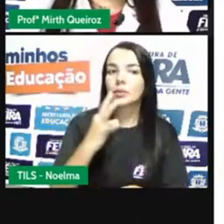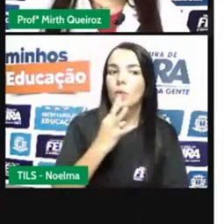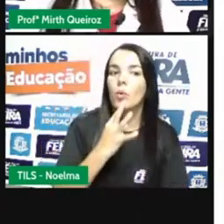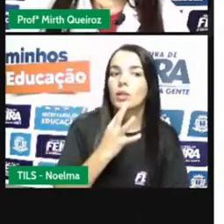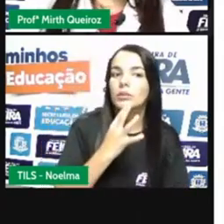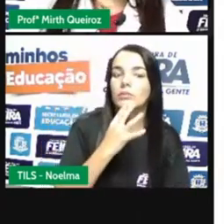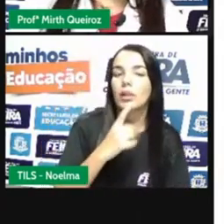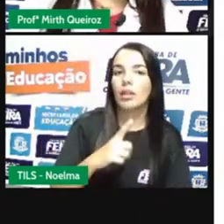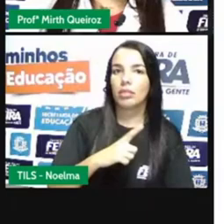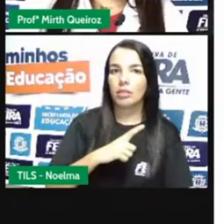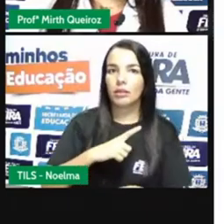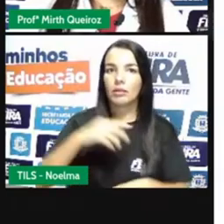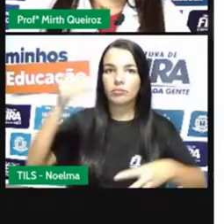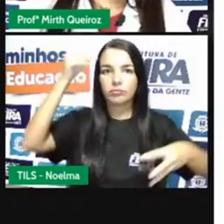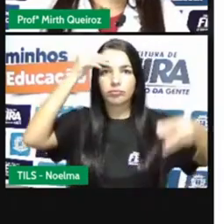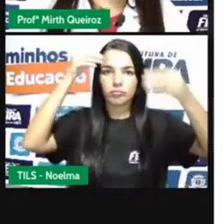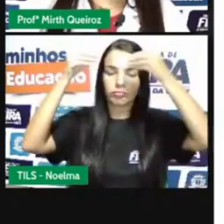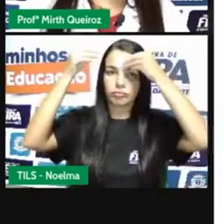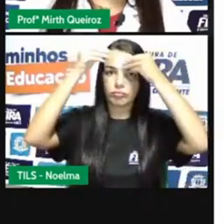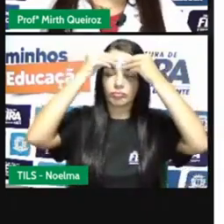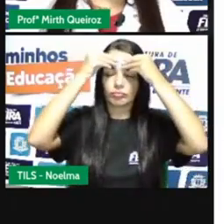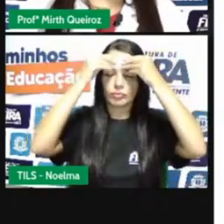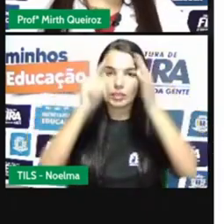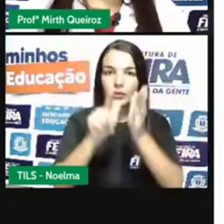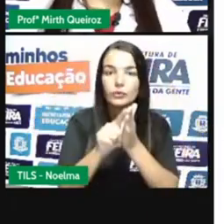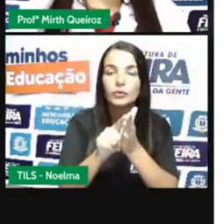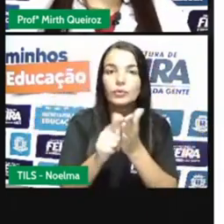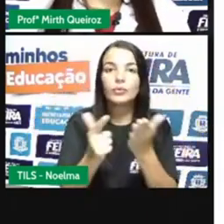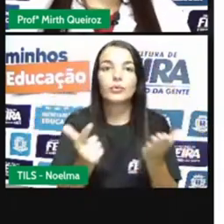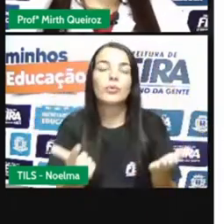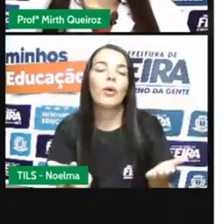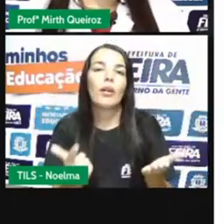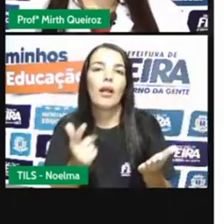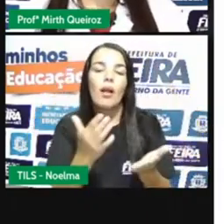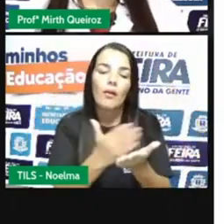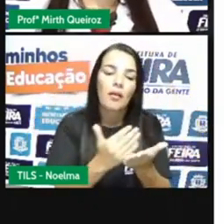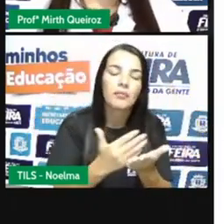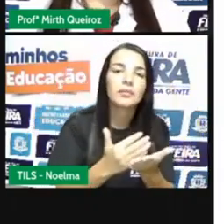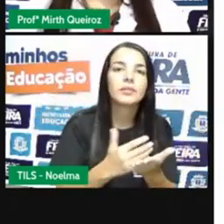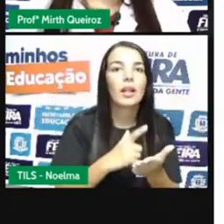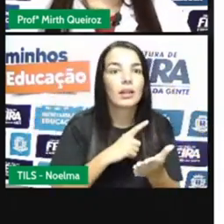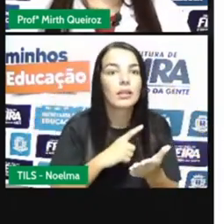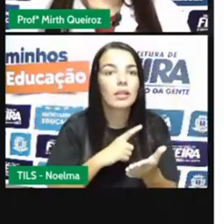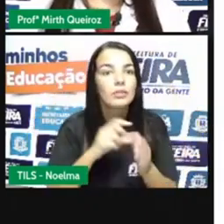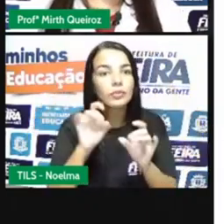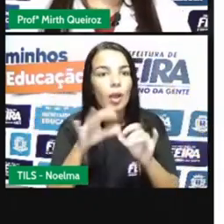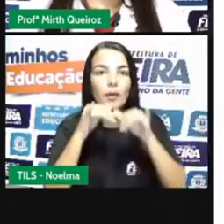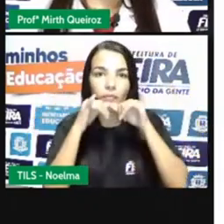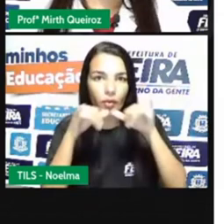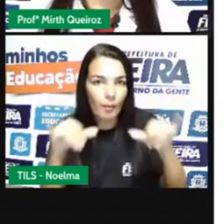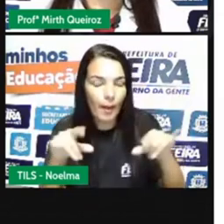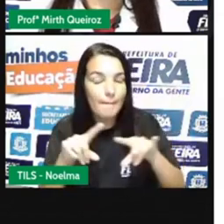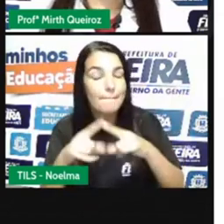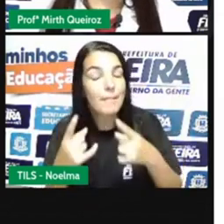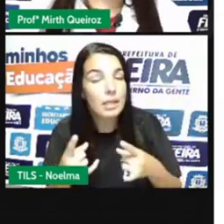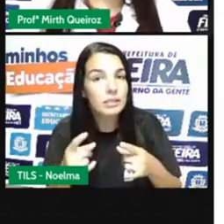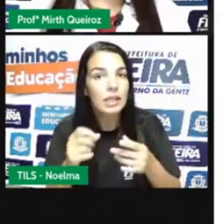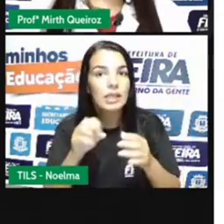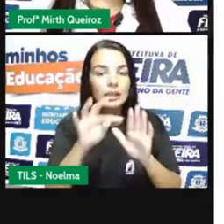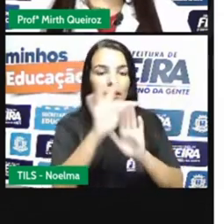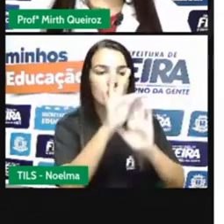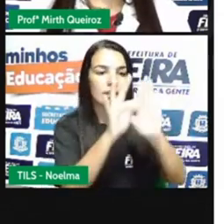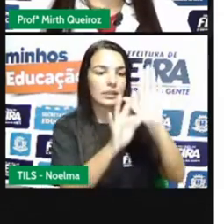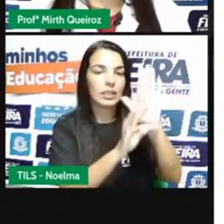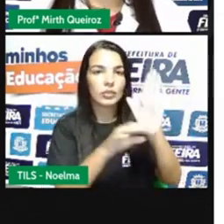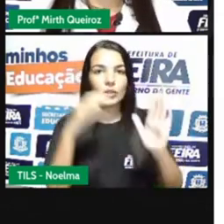texto jornal, né? Notícia. Já no caso de divulgação científica, é mesmo orientar a